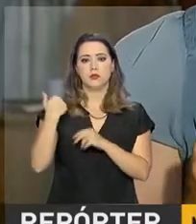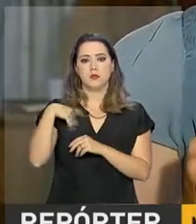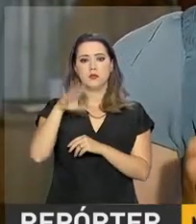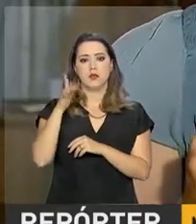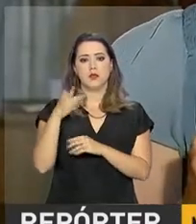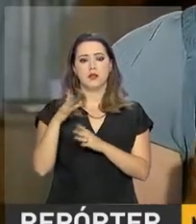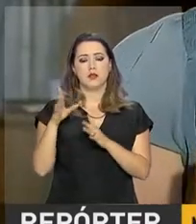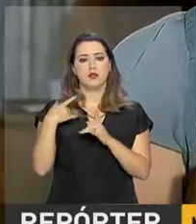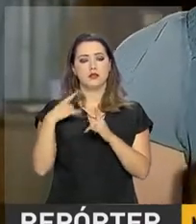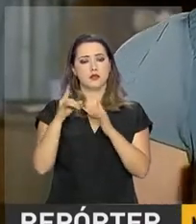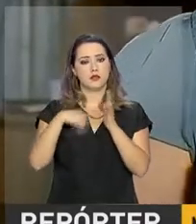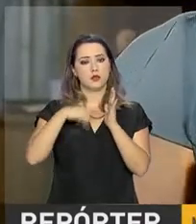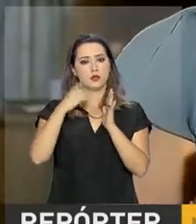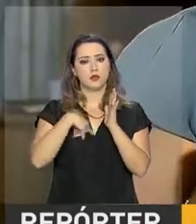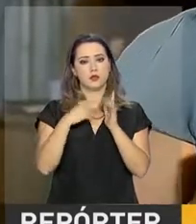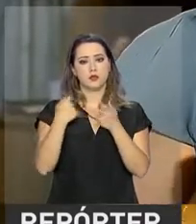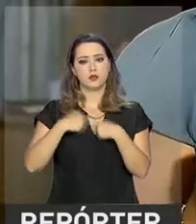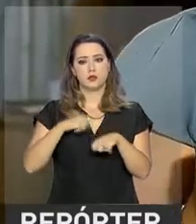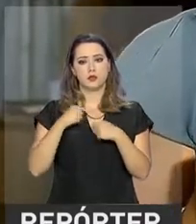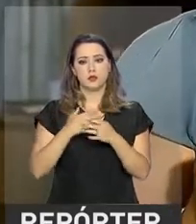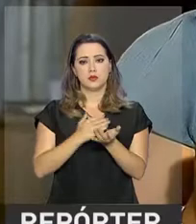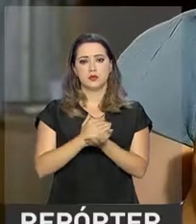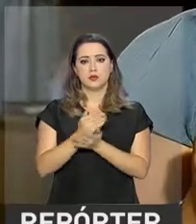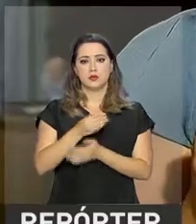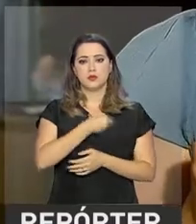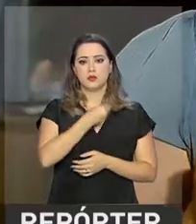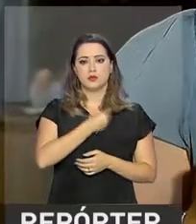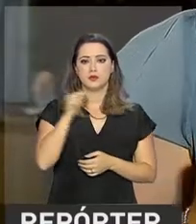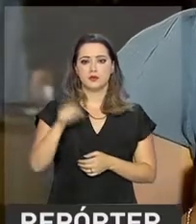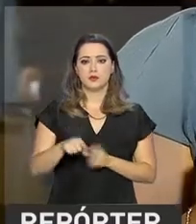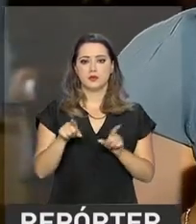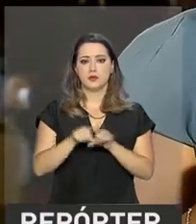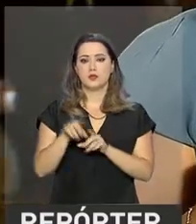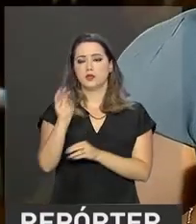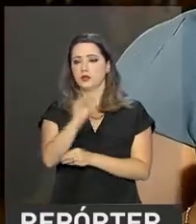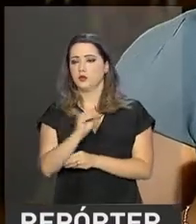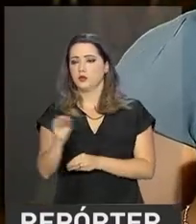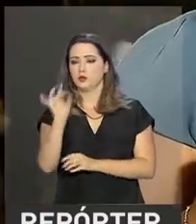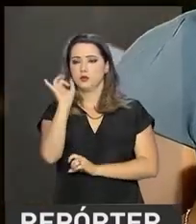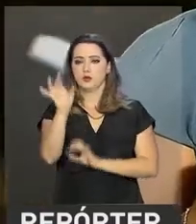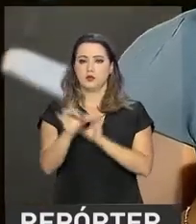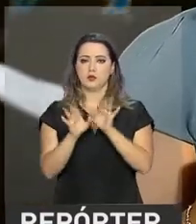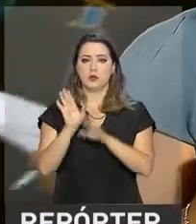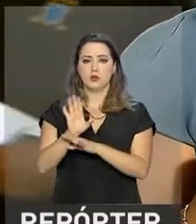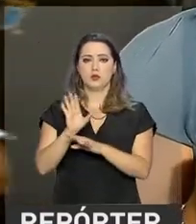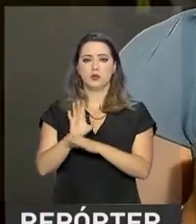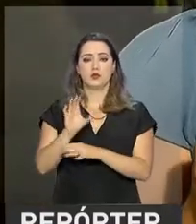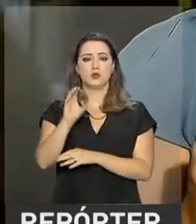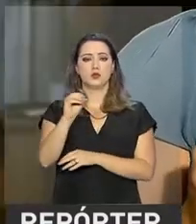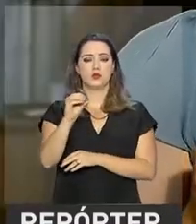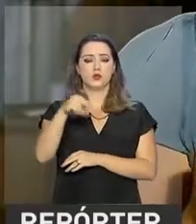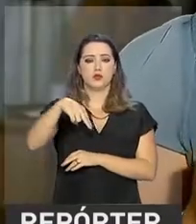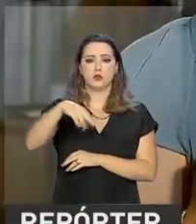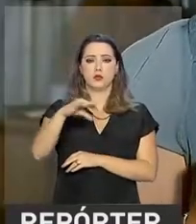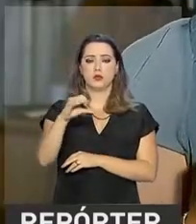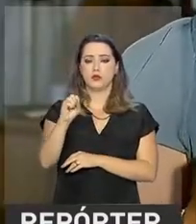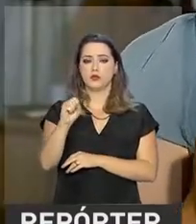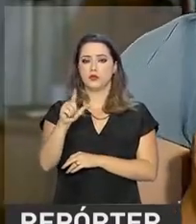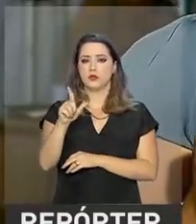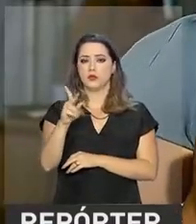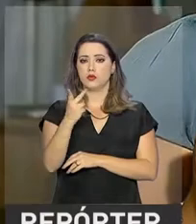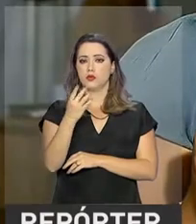para começar uma vida no brasil aqui também atendimento especializado com apoio do conselho tutelar para atender crianças e adolescentes